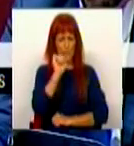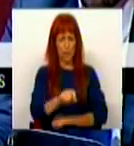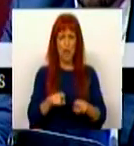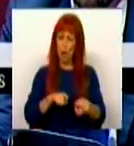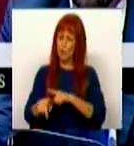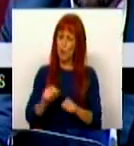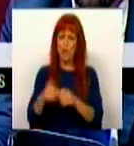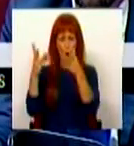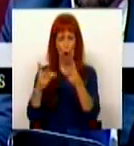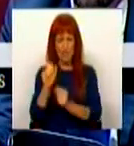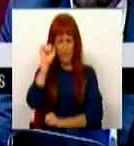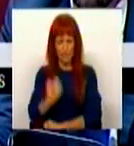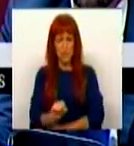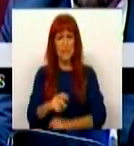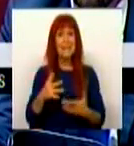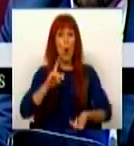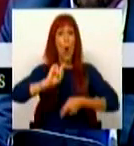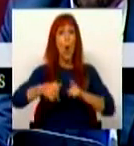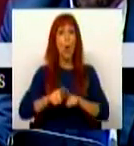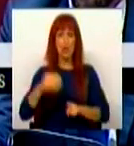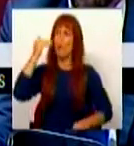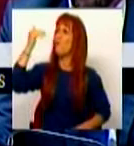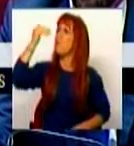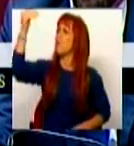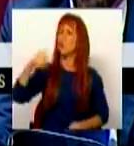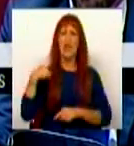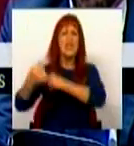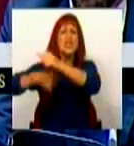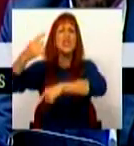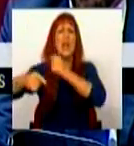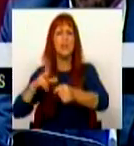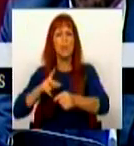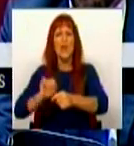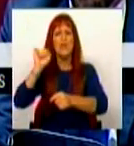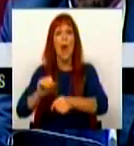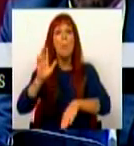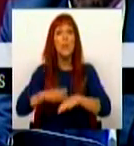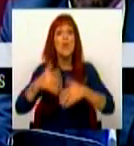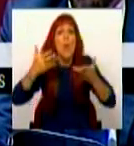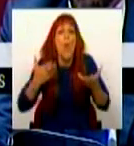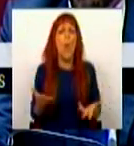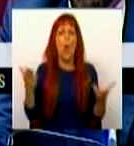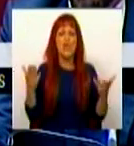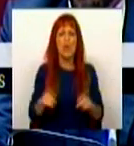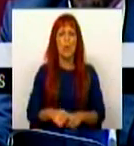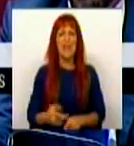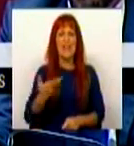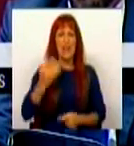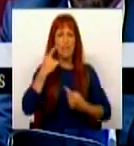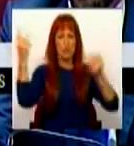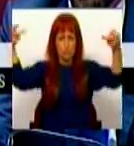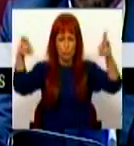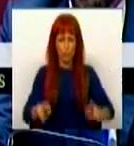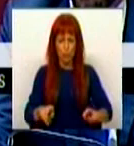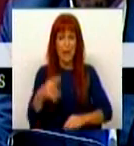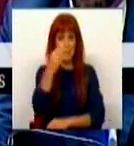sua política orçamental, naquilo que é o futuro das gerações portuguesas. Por isso, hoje, a dívida pública desce